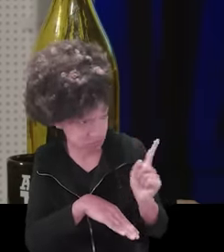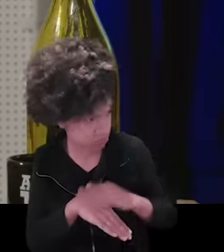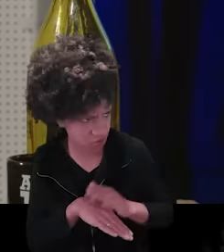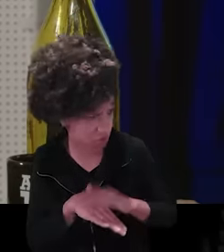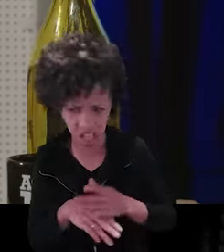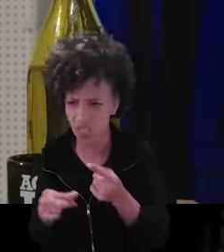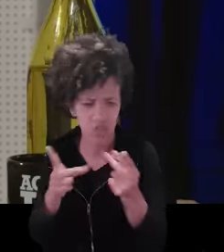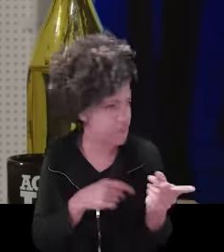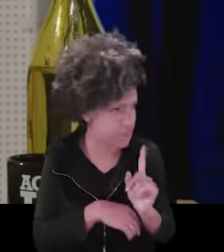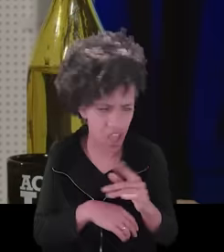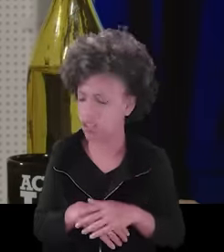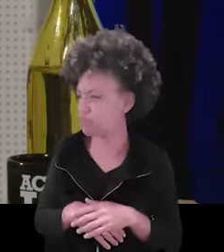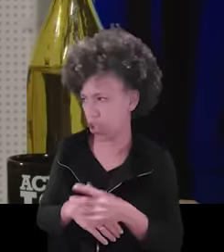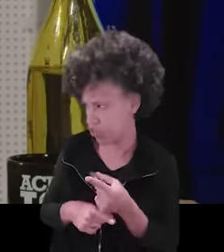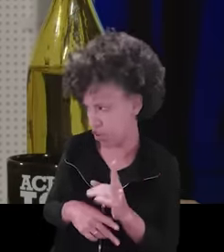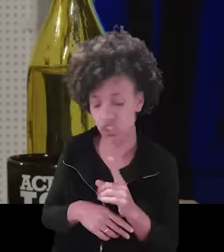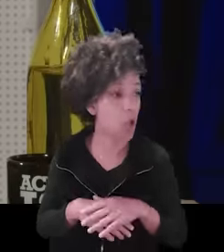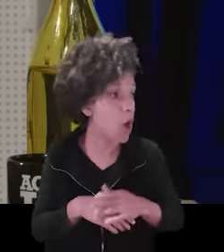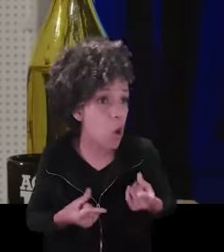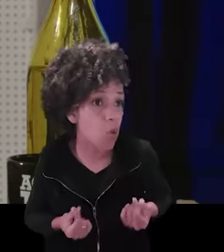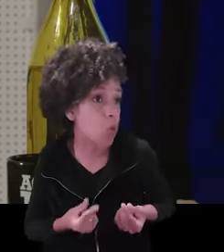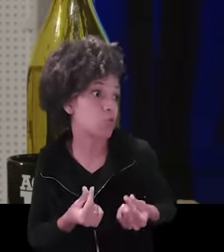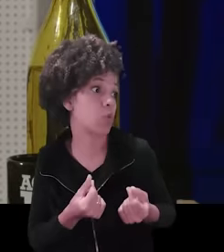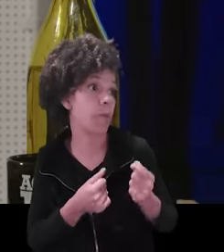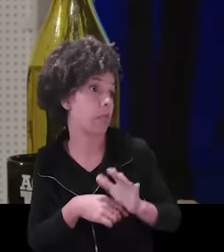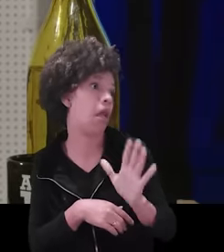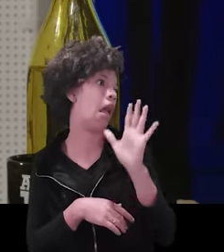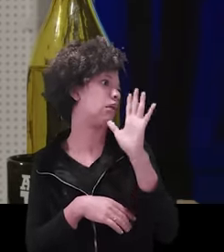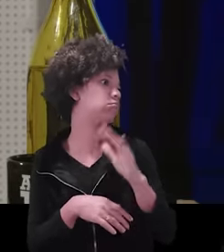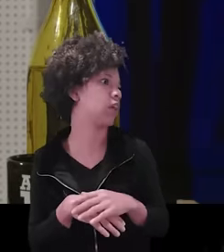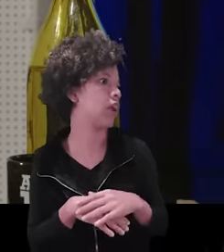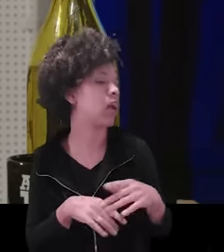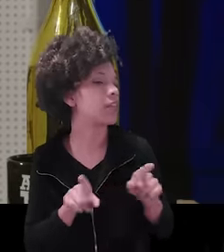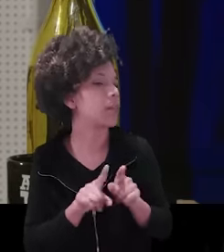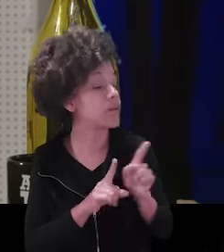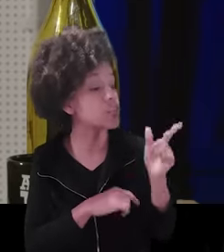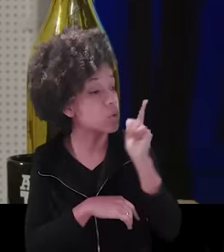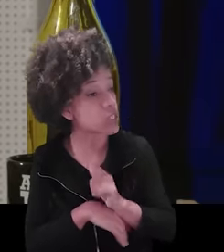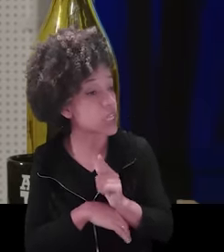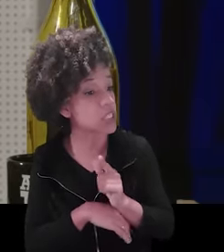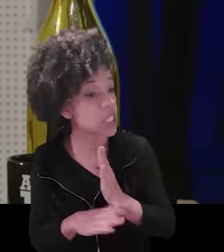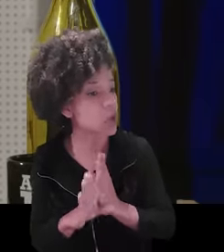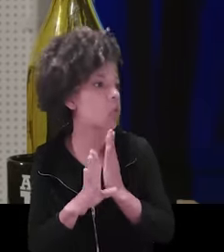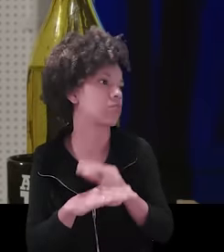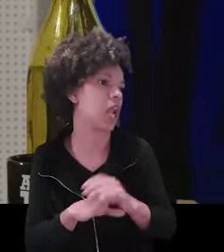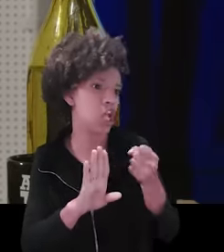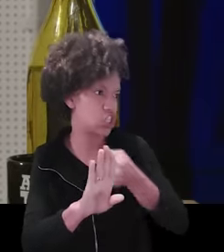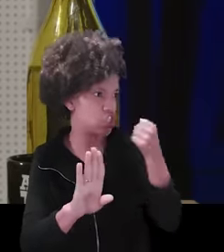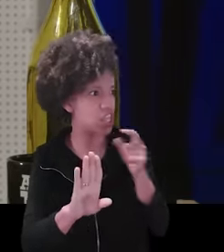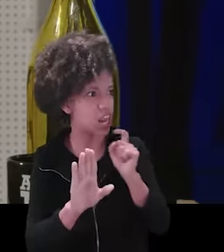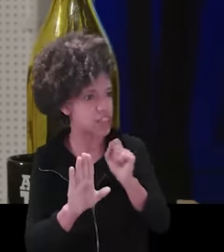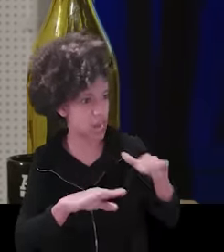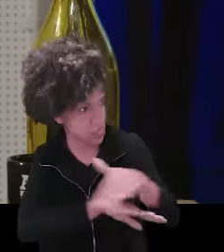tanque esfregar não faz não vai um consumismo muito grande lá tanto que assim é você consegue encontrar as